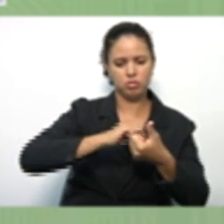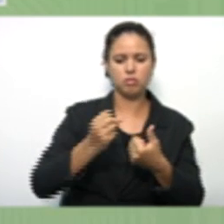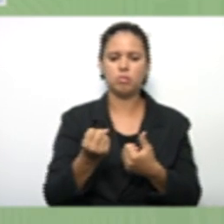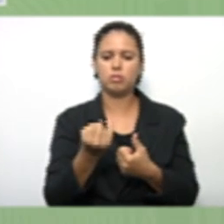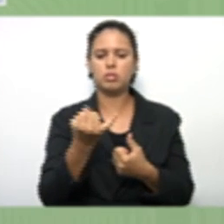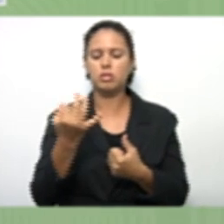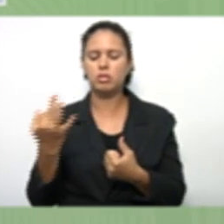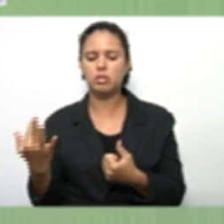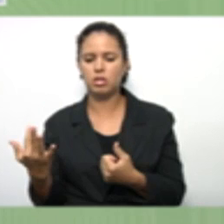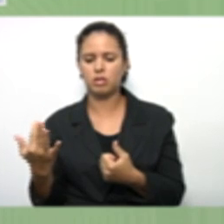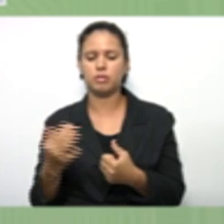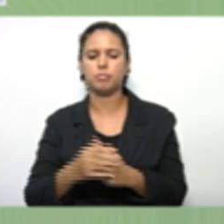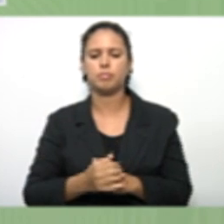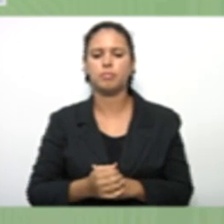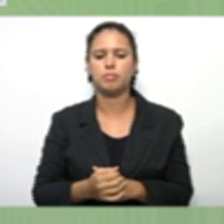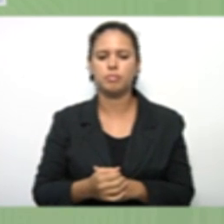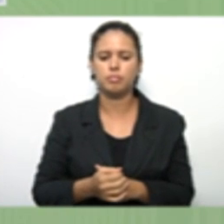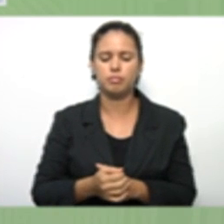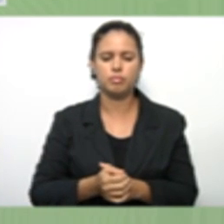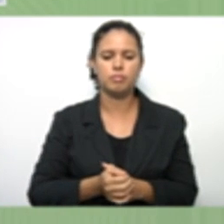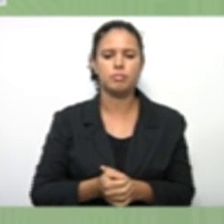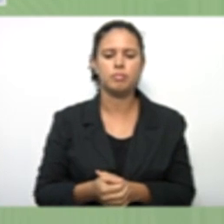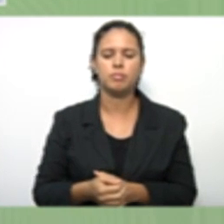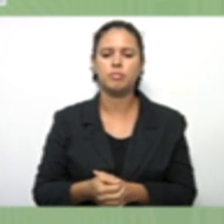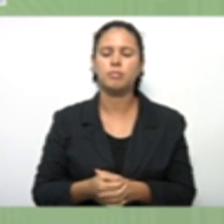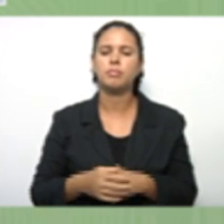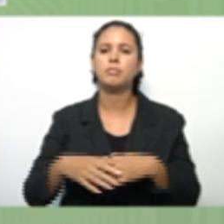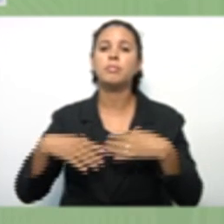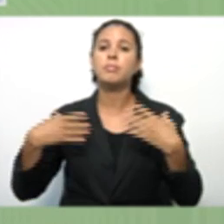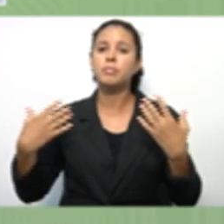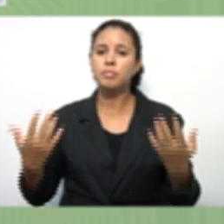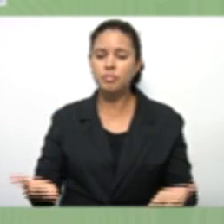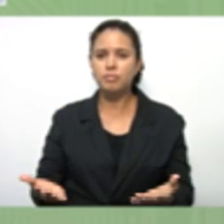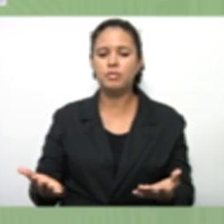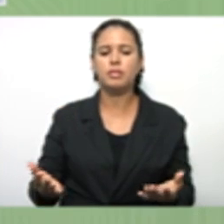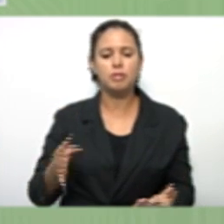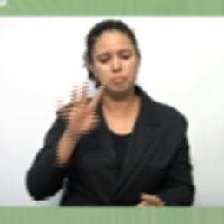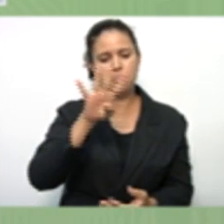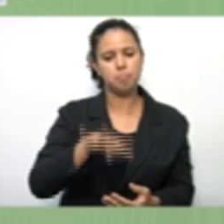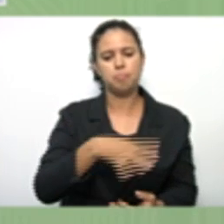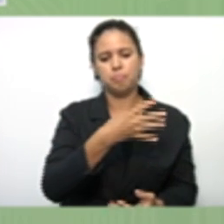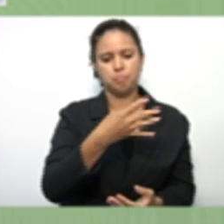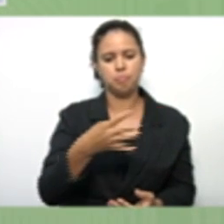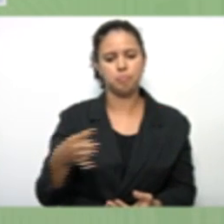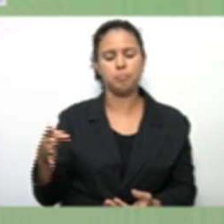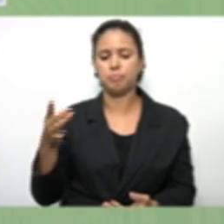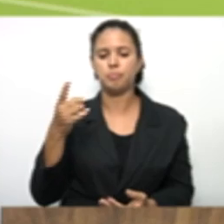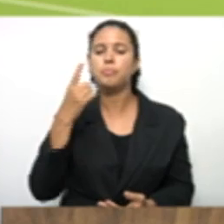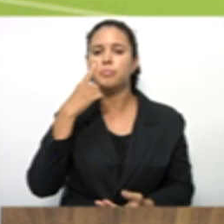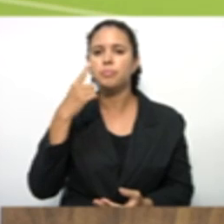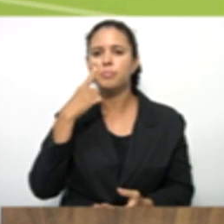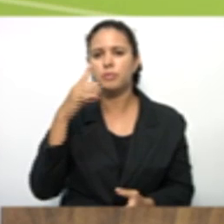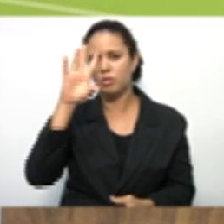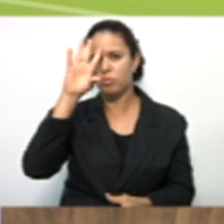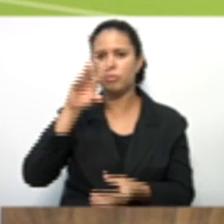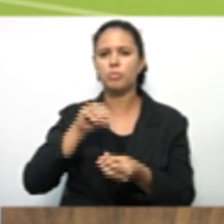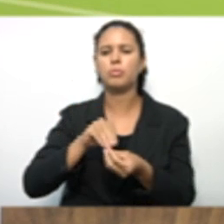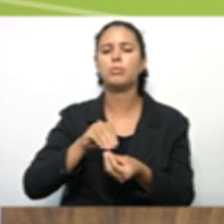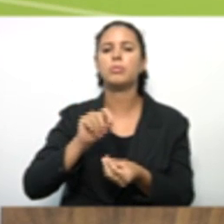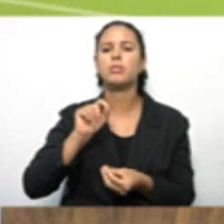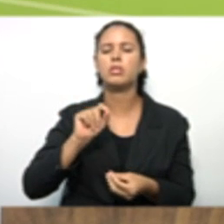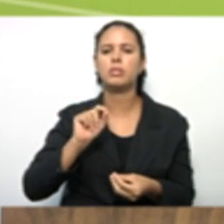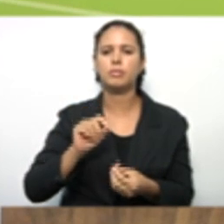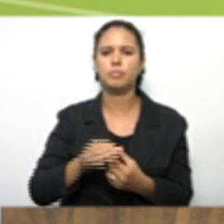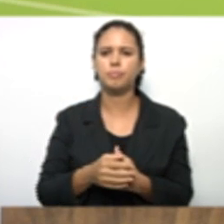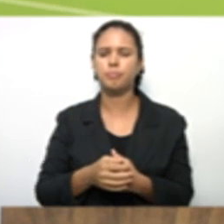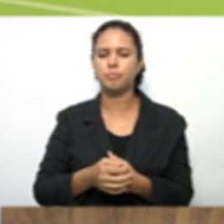dessas informações. Professor, então, através desse gráfico, a gente poderia tirar a seguinte conclusão também, né? Que, olha,